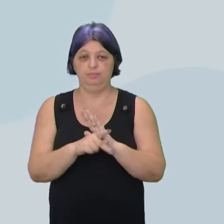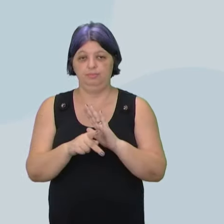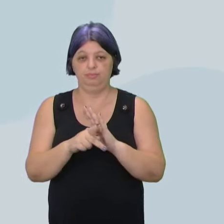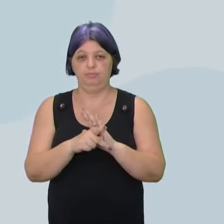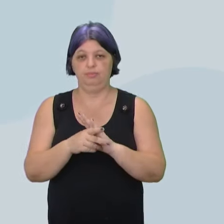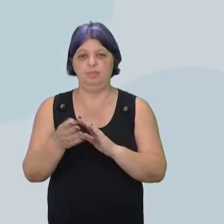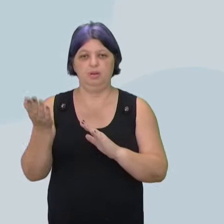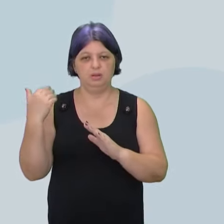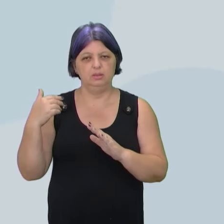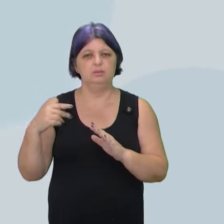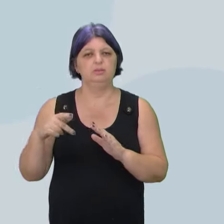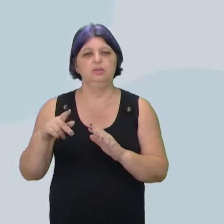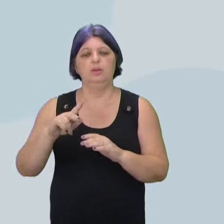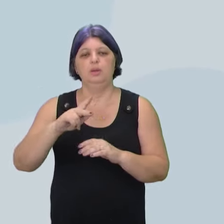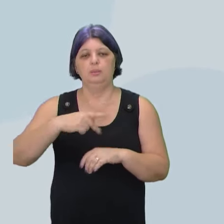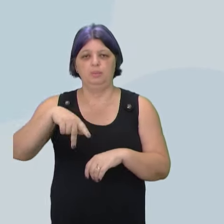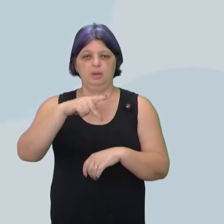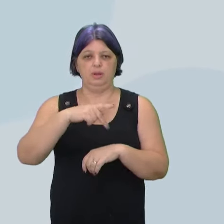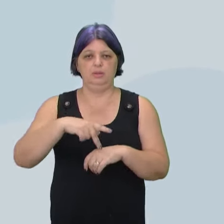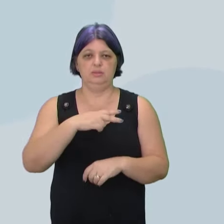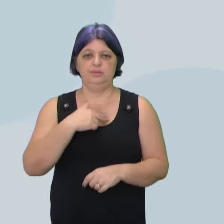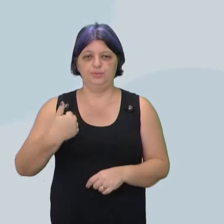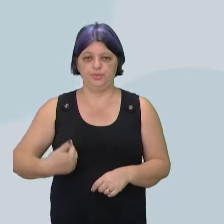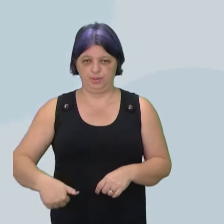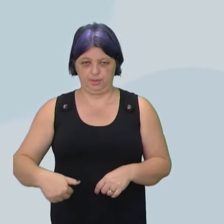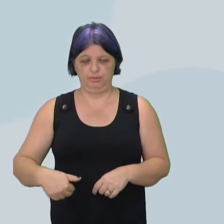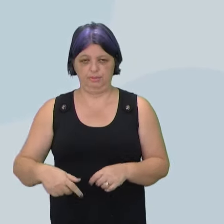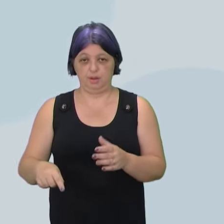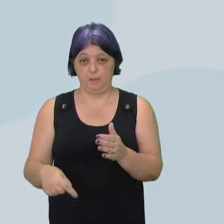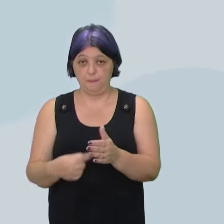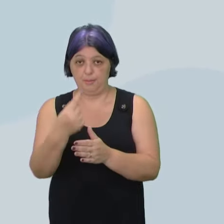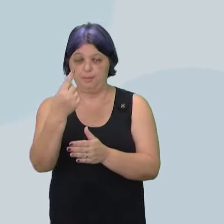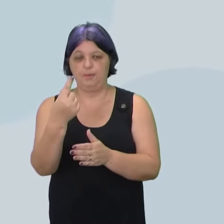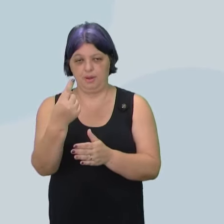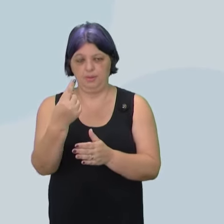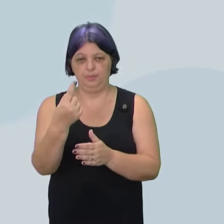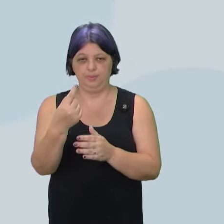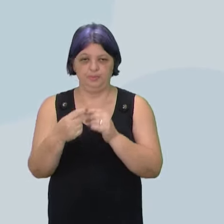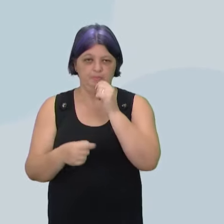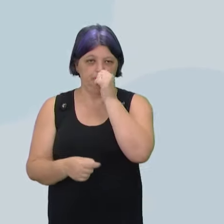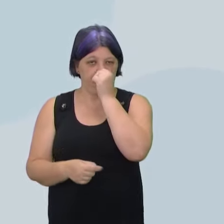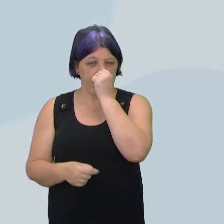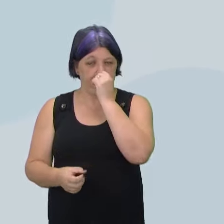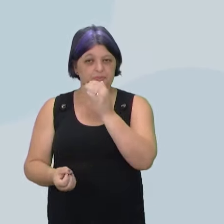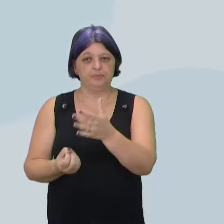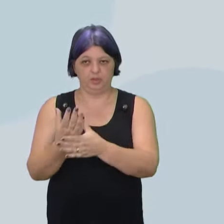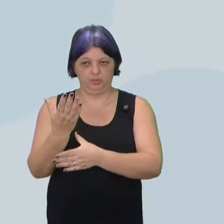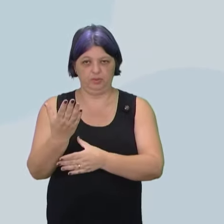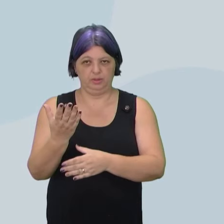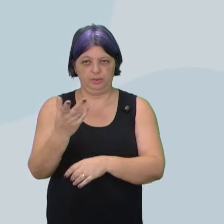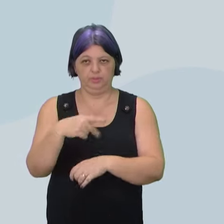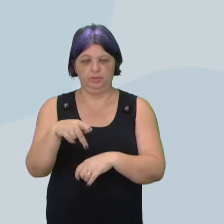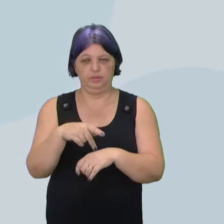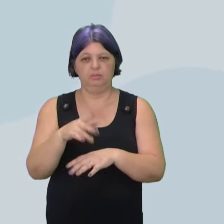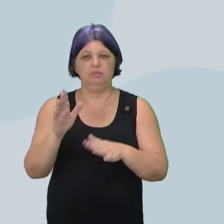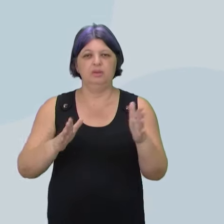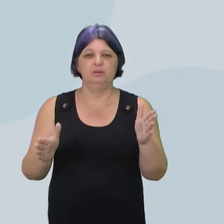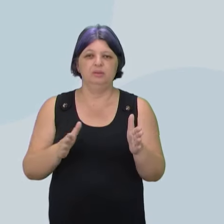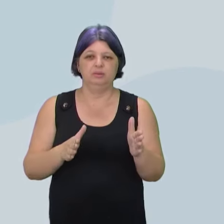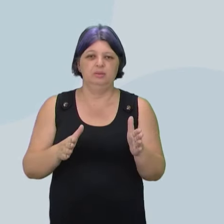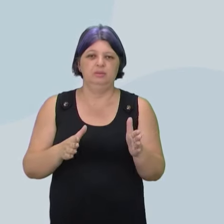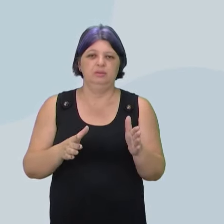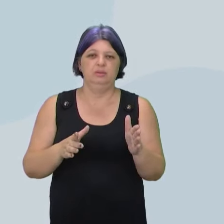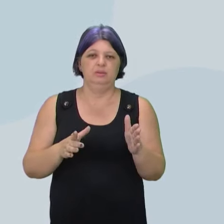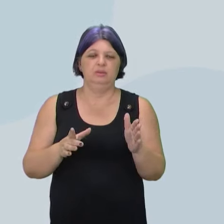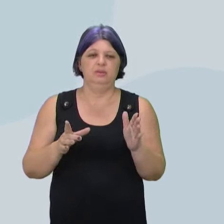sismógrafo chinês, né? O primeiro, dizem, né, que é o primeiro sismógrafo que foi criado aí, tá? Foi mais ou menos no